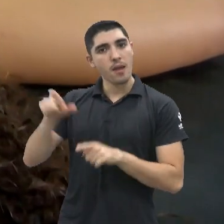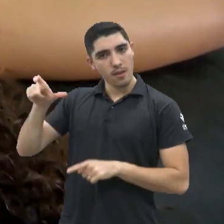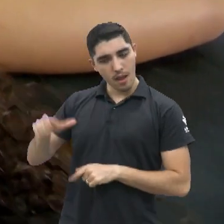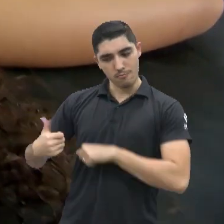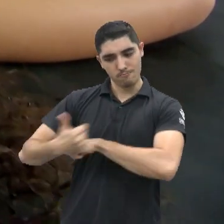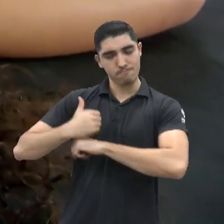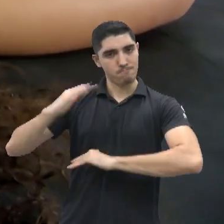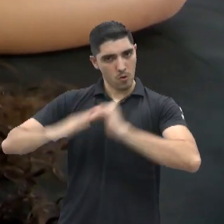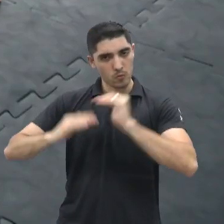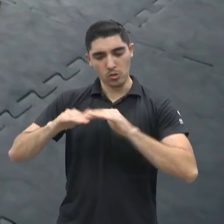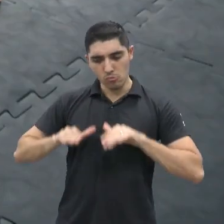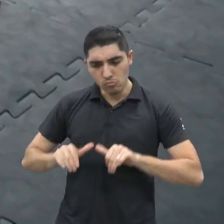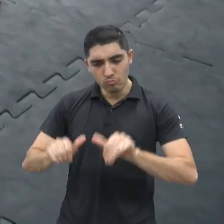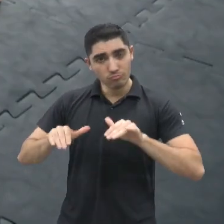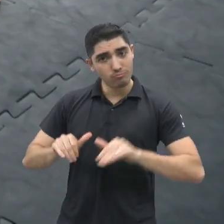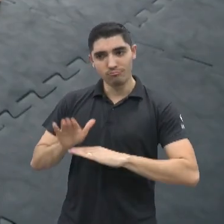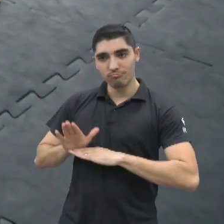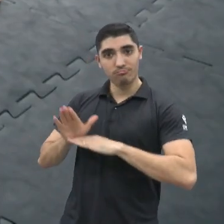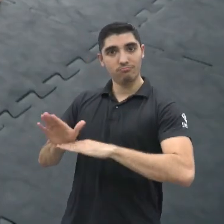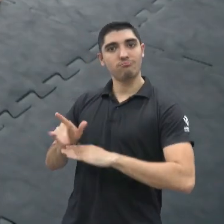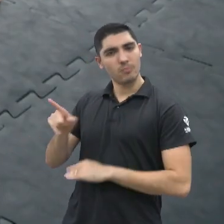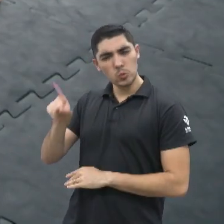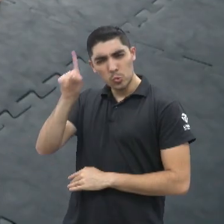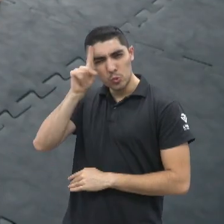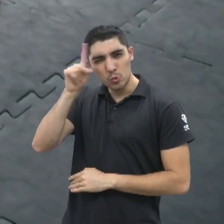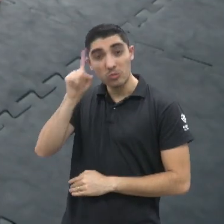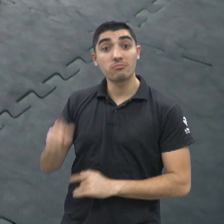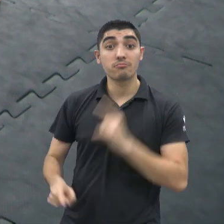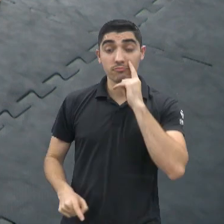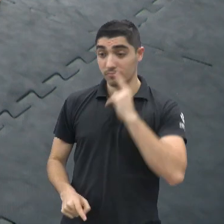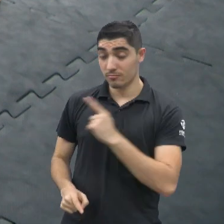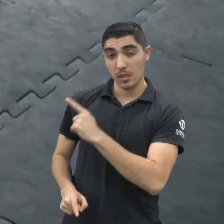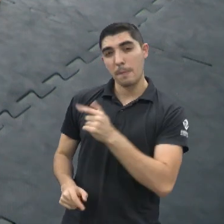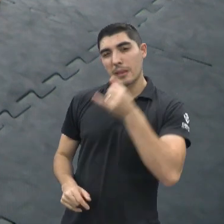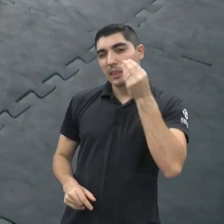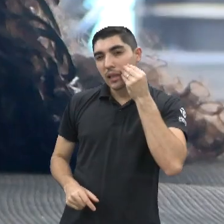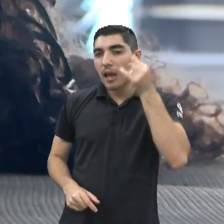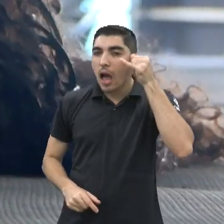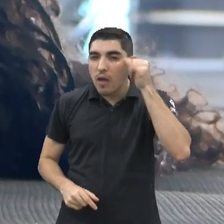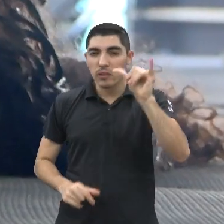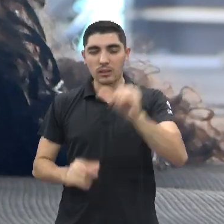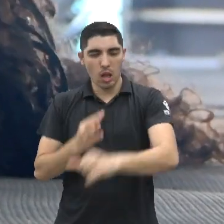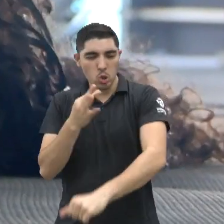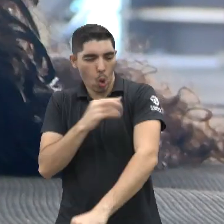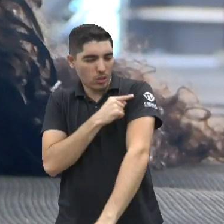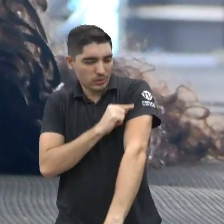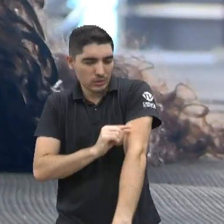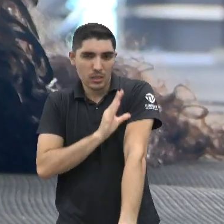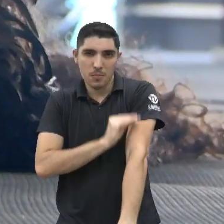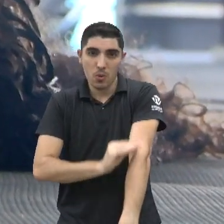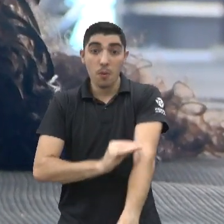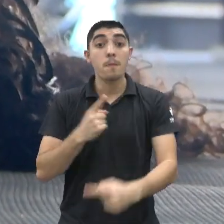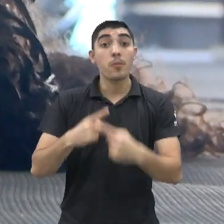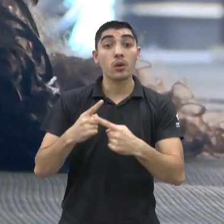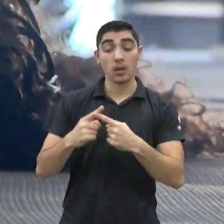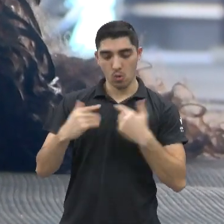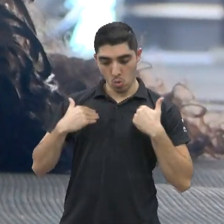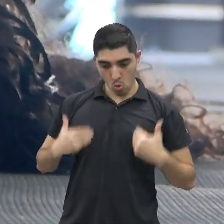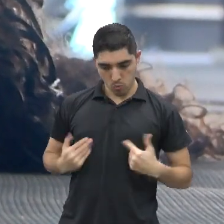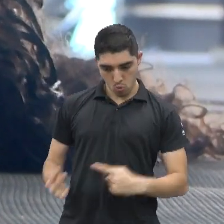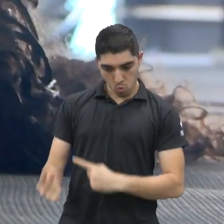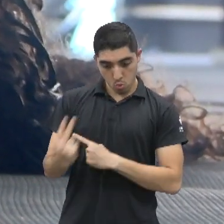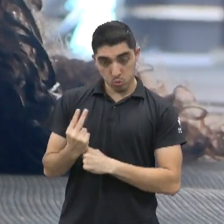no dia a dia da Renata. Ela trabalha na prevenção de lesões. Afinal, cuidar do corpo e da mente